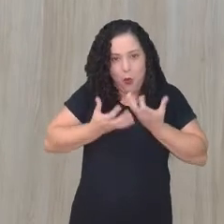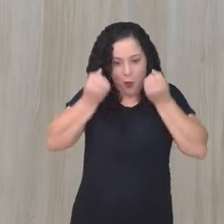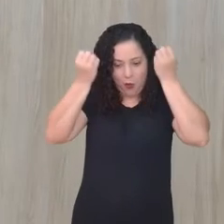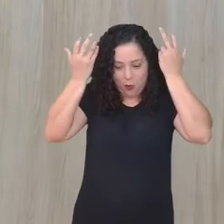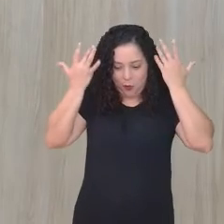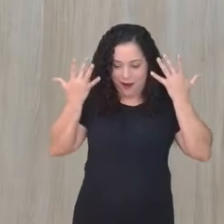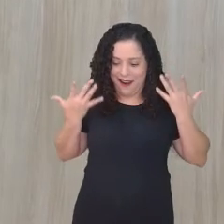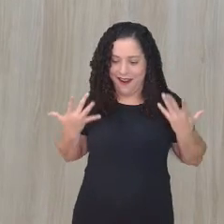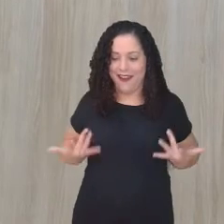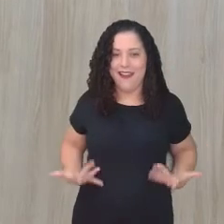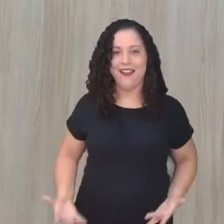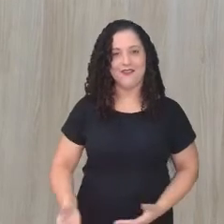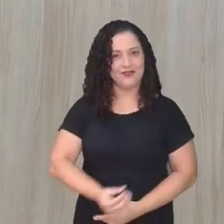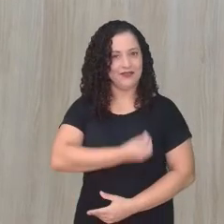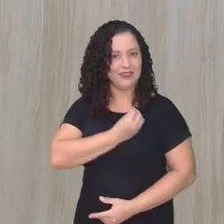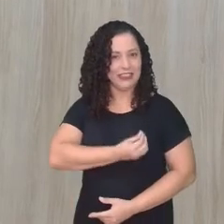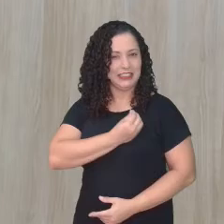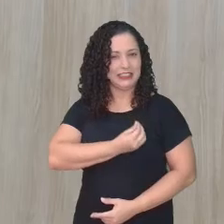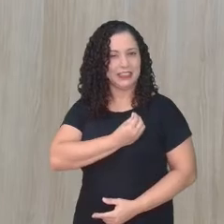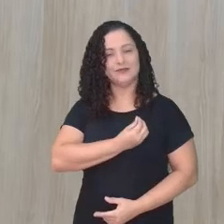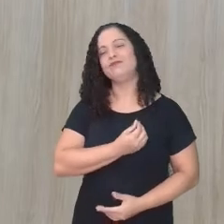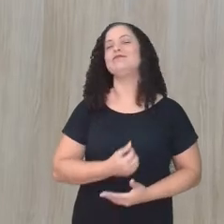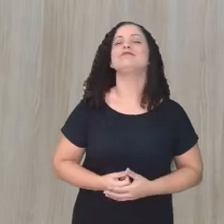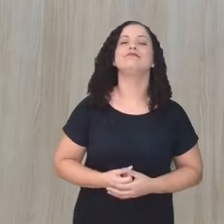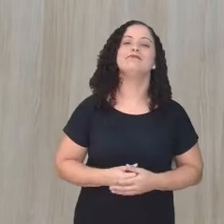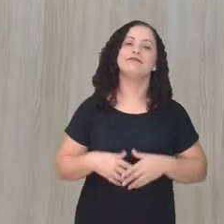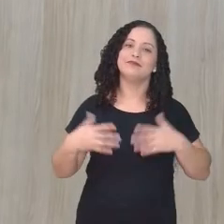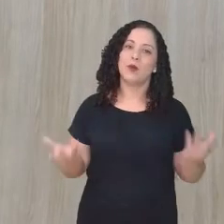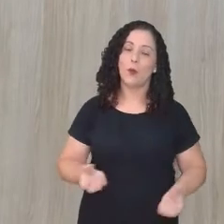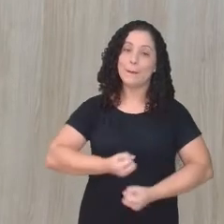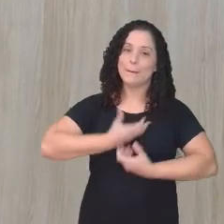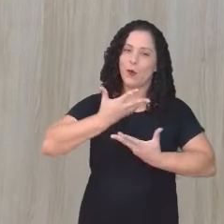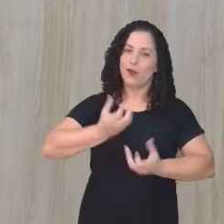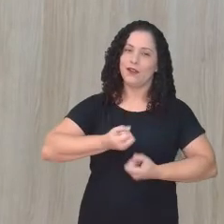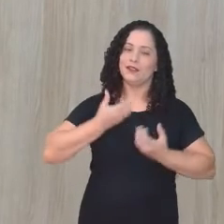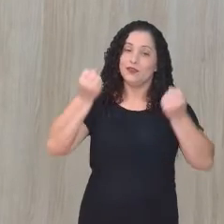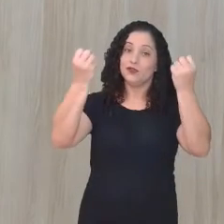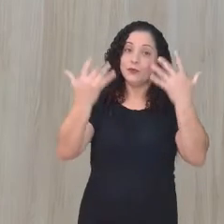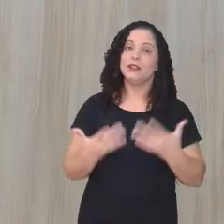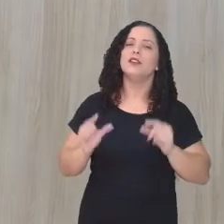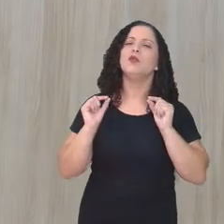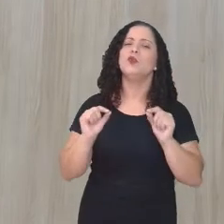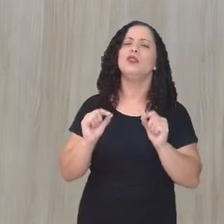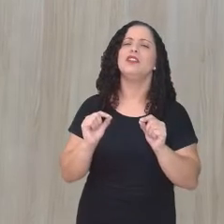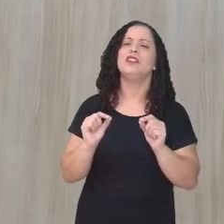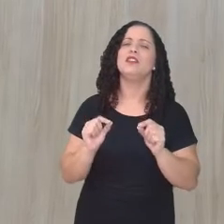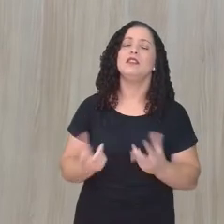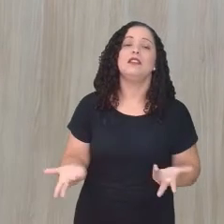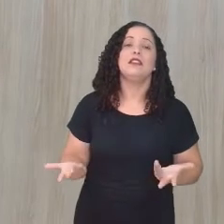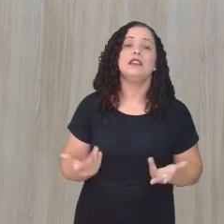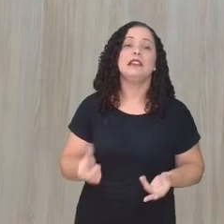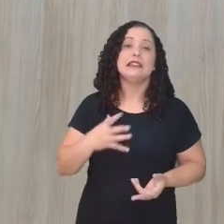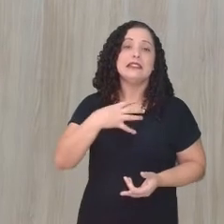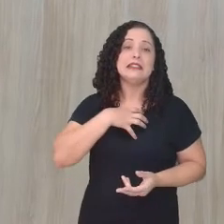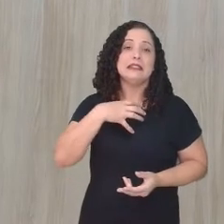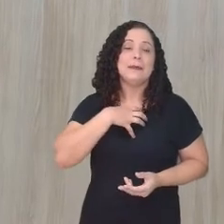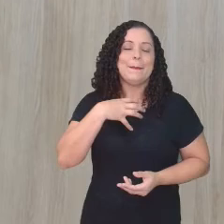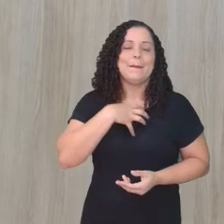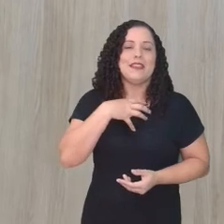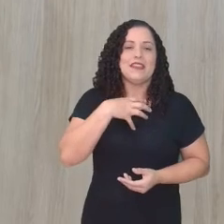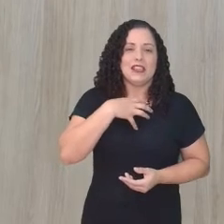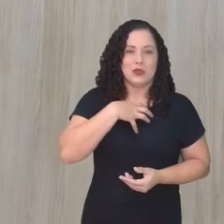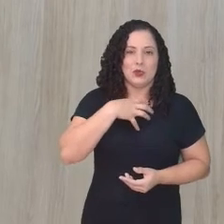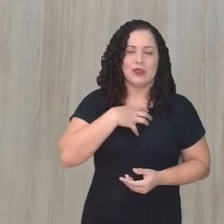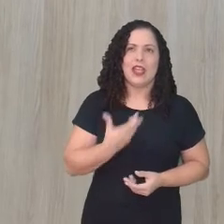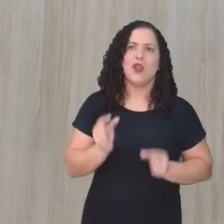Para Carlos Drummond falar disso, né? Ele estava falando do sentimento, de tudo aquilo que ele estava vivenciando. Ele estava dizendo, o